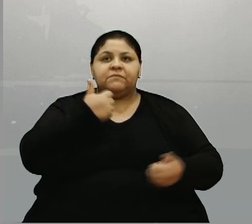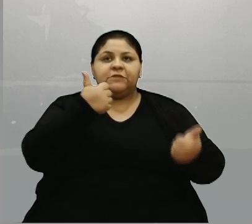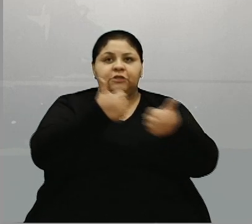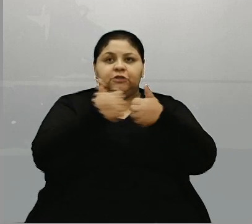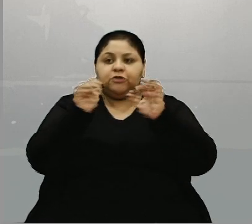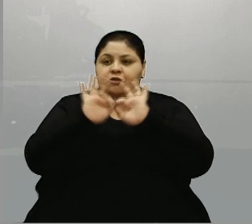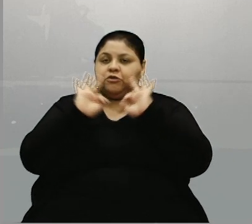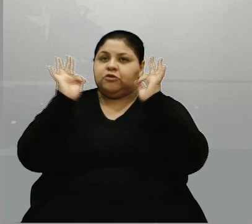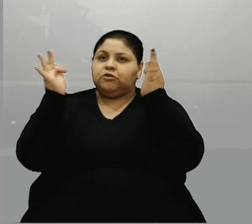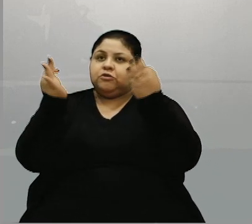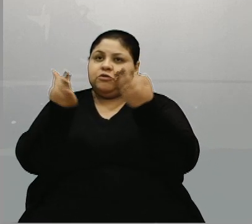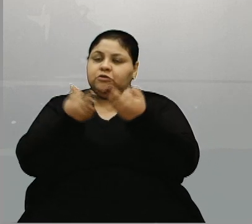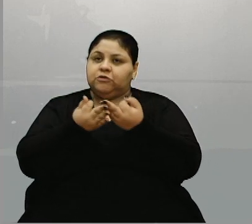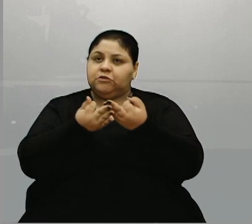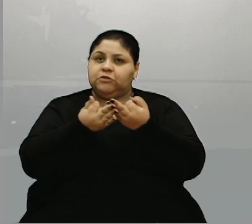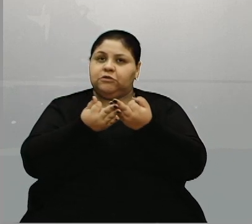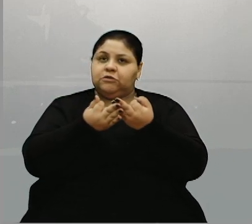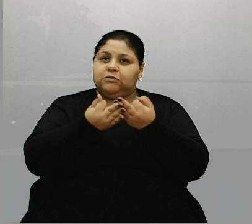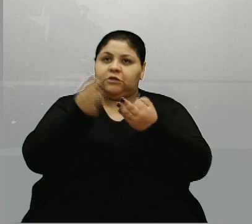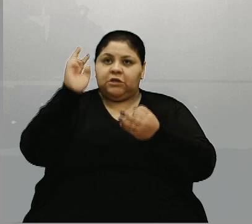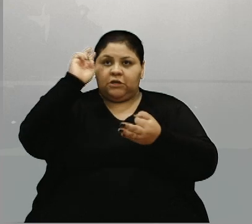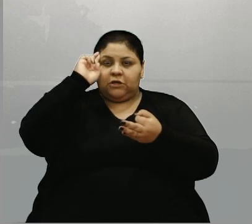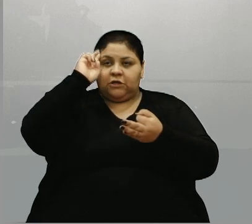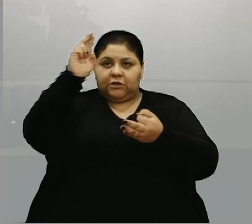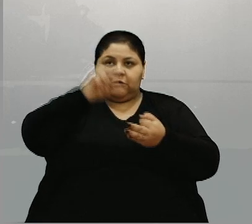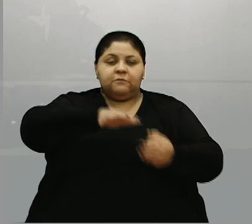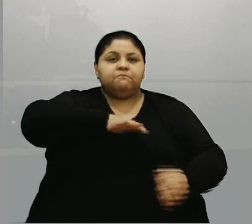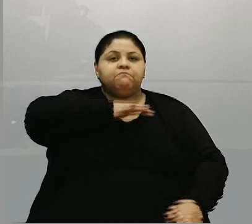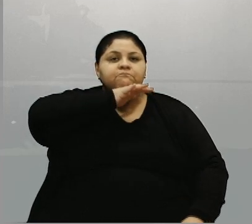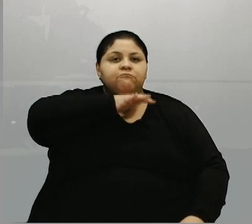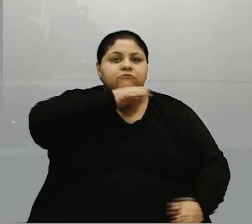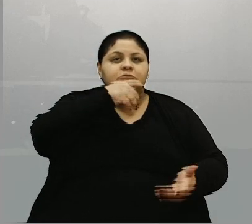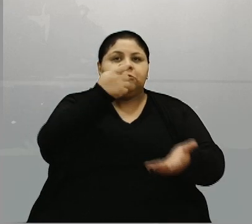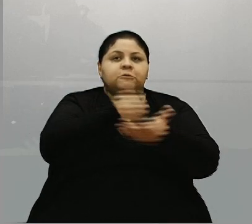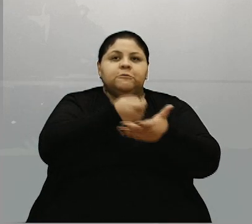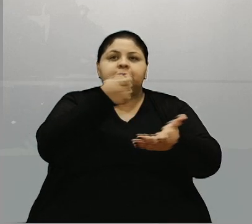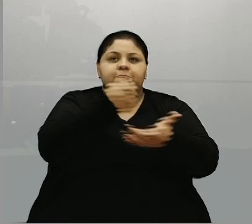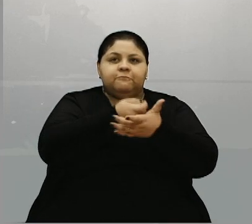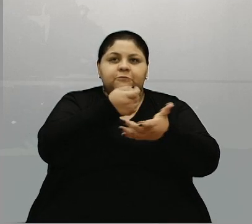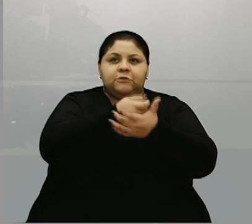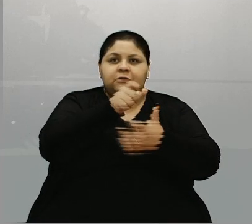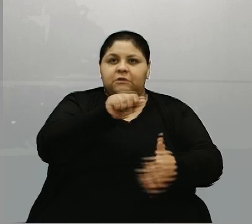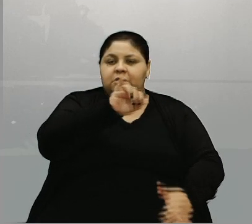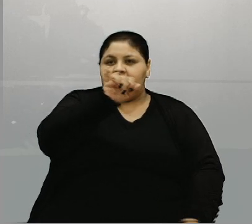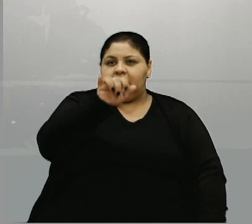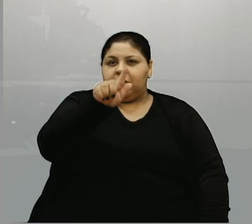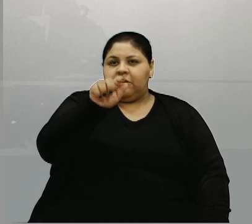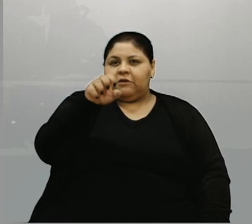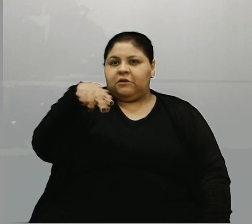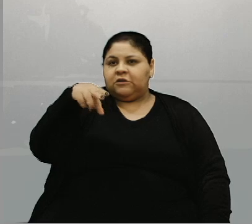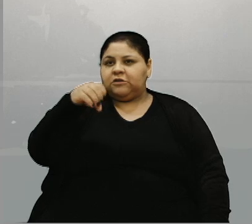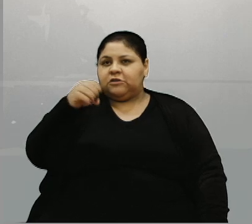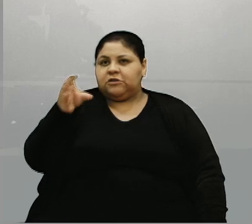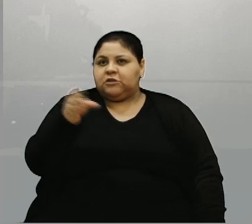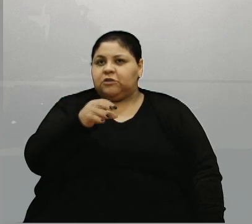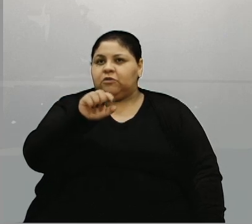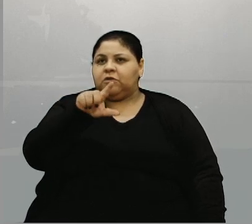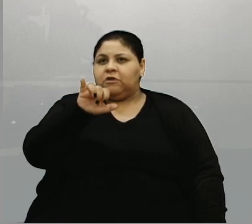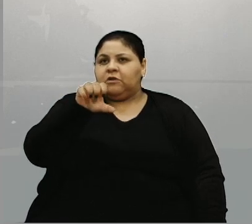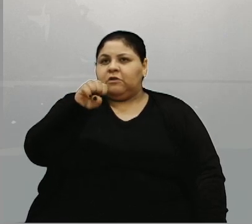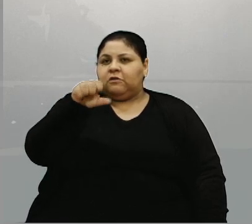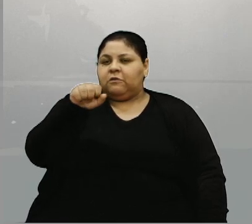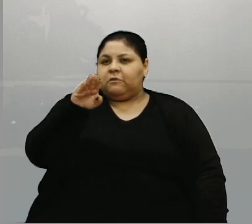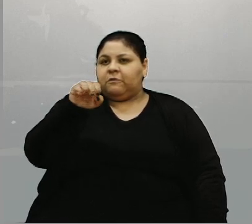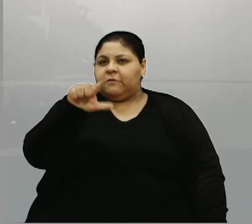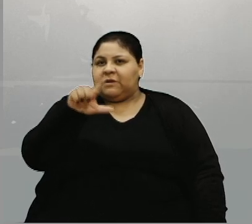família proprietária do imóvel, foi uma enorme luta, o senhor Agenor Luiz Boff, a senhora Isabel Cristina Suzin Boff, a senhora